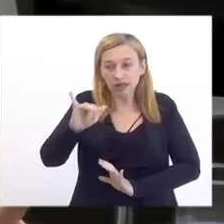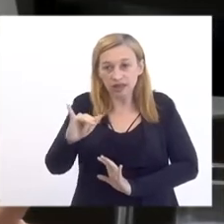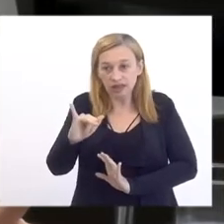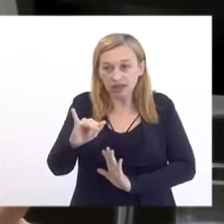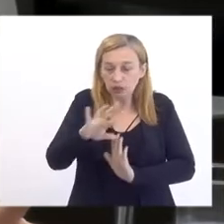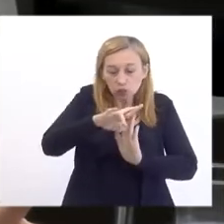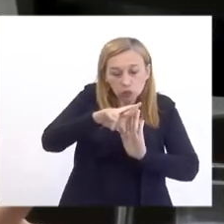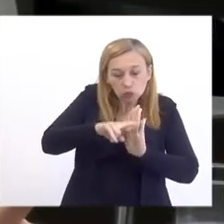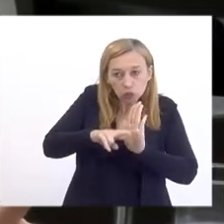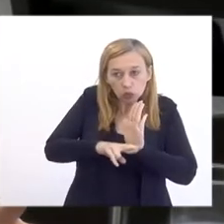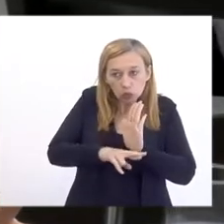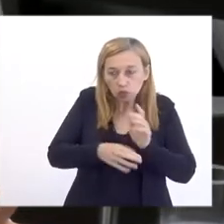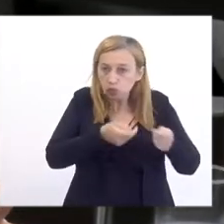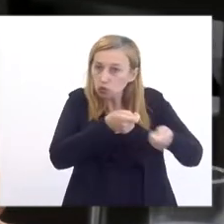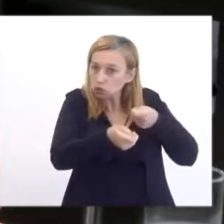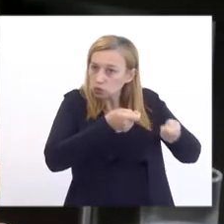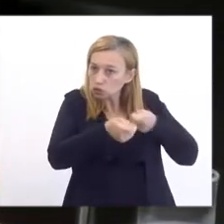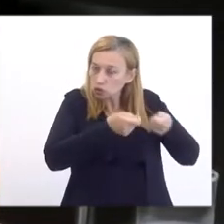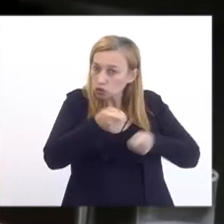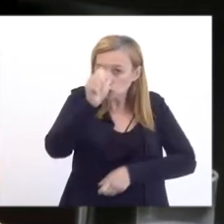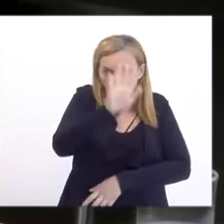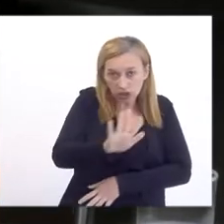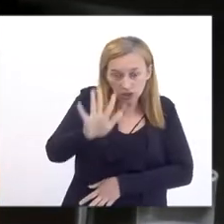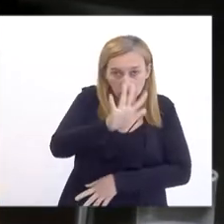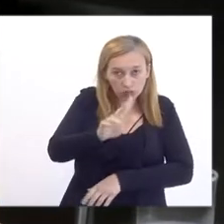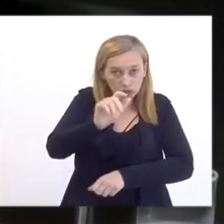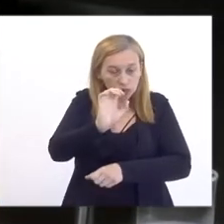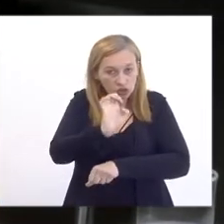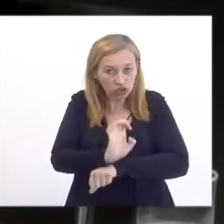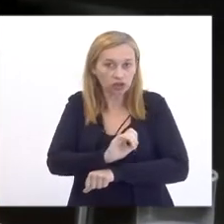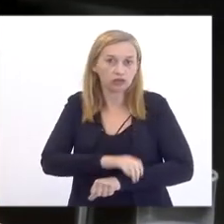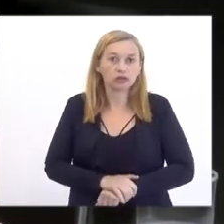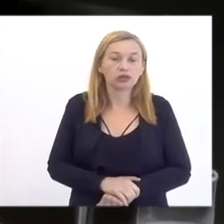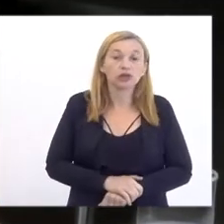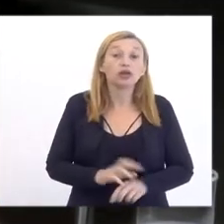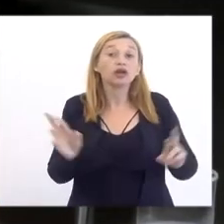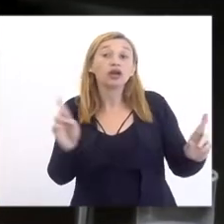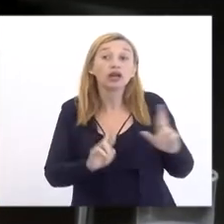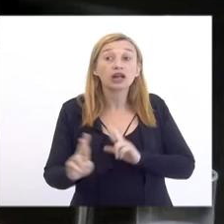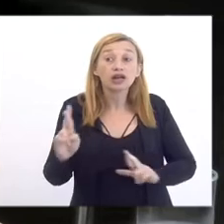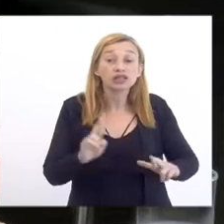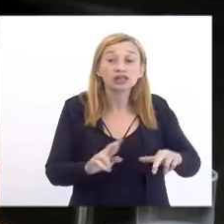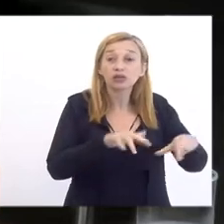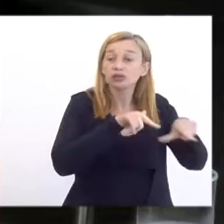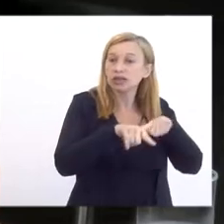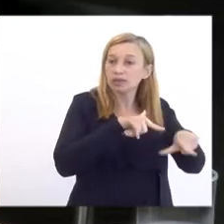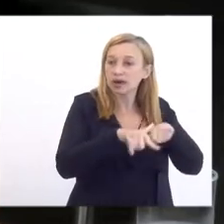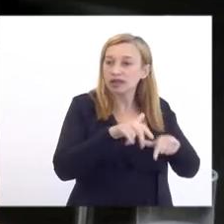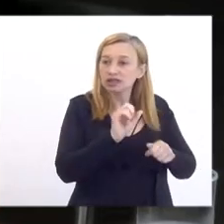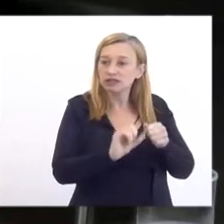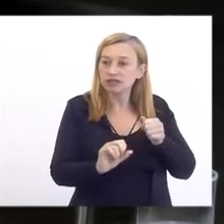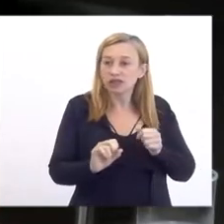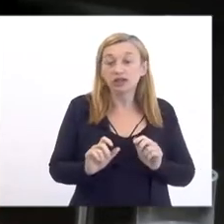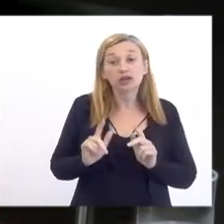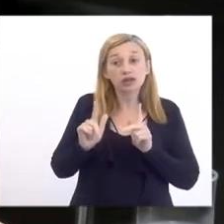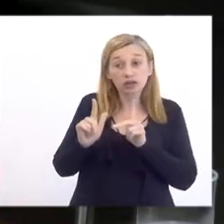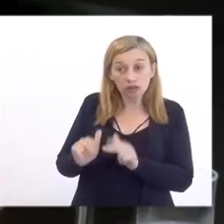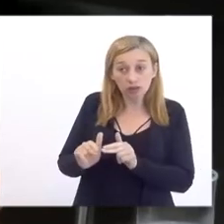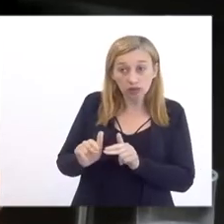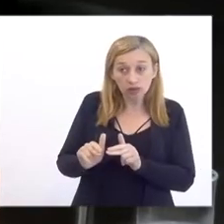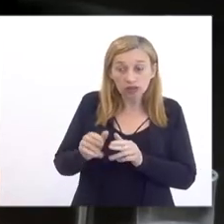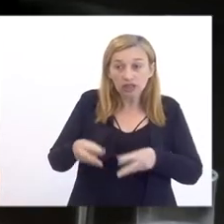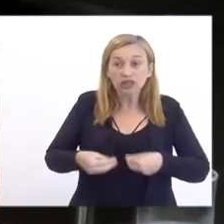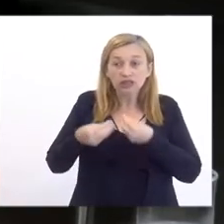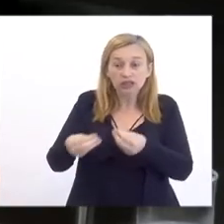recomendações da Controladoria Geral do Estado em relação a um trabalho que foi feito pela mesma e entregue